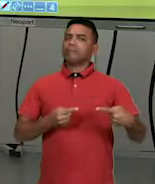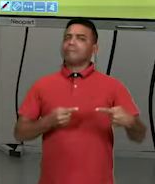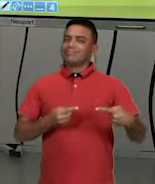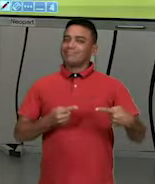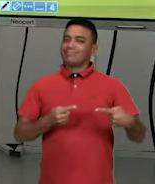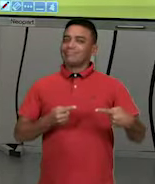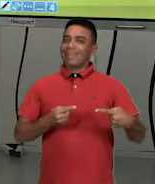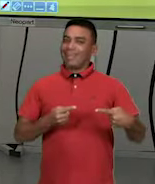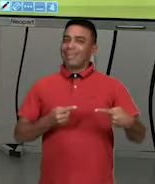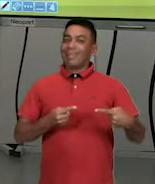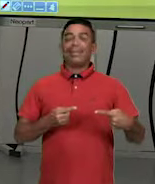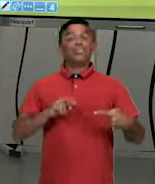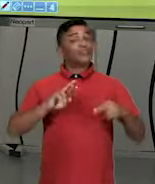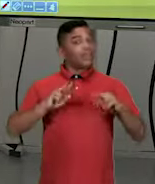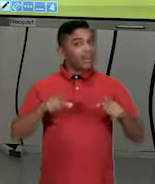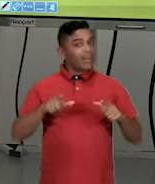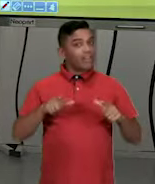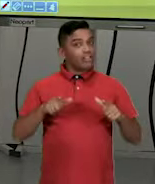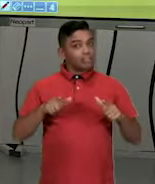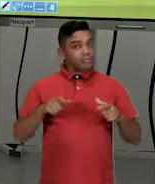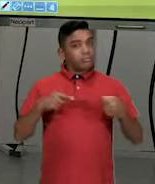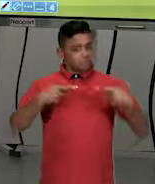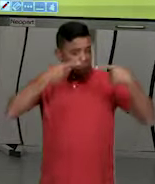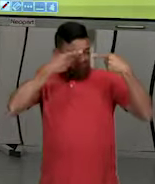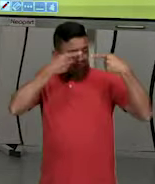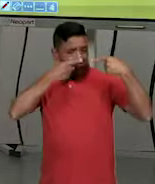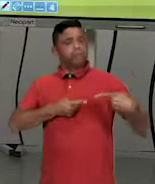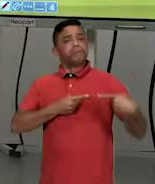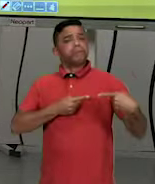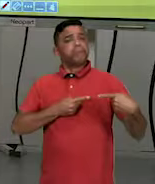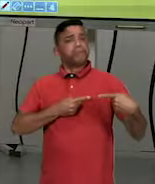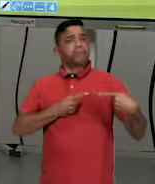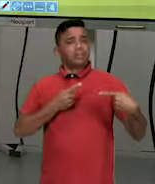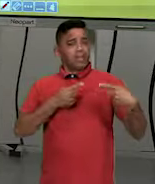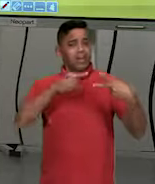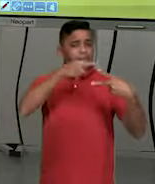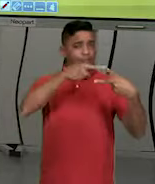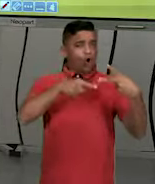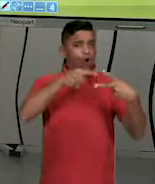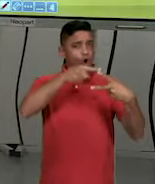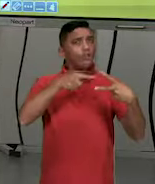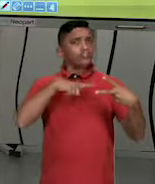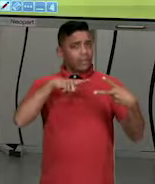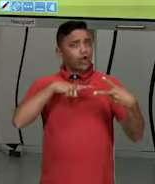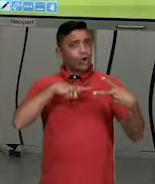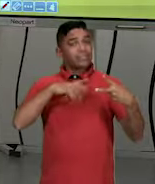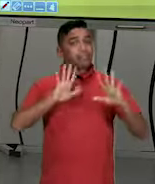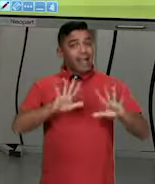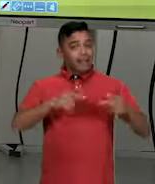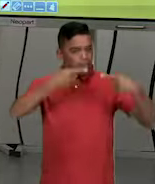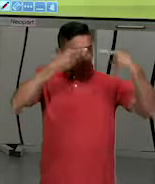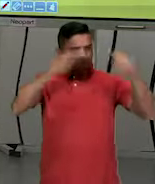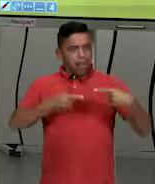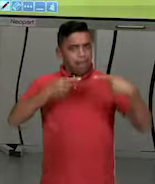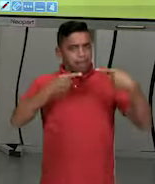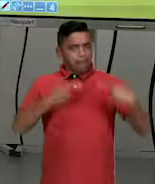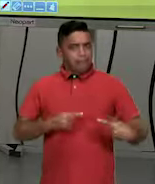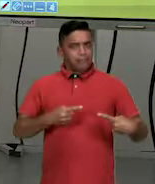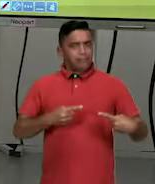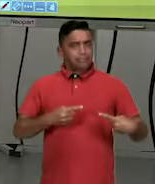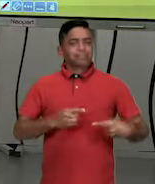contrapondo, eu vou confrontar esses dois elementos que foram colocados lado a lado.